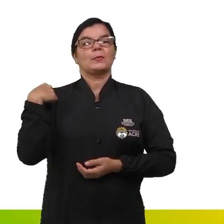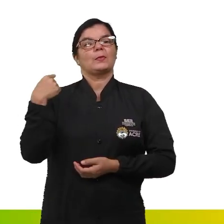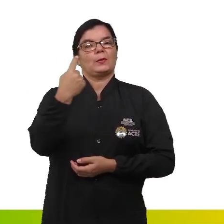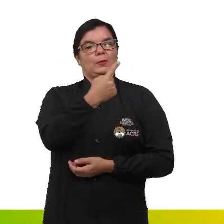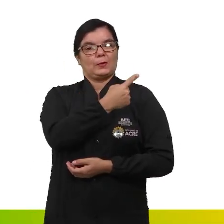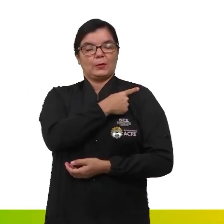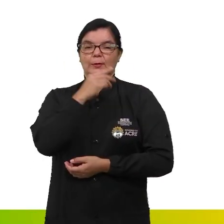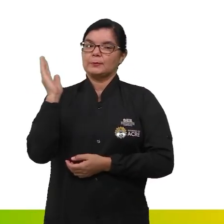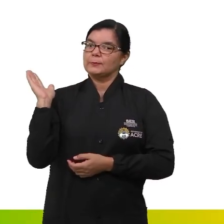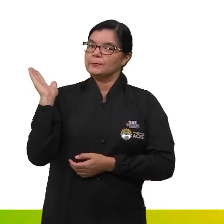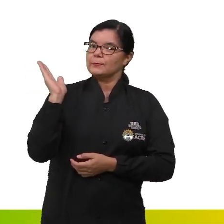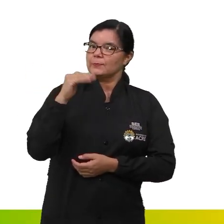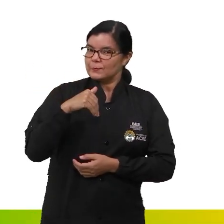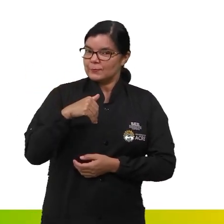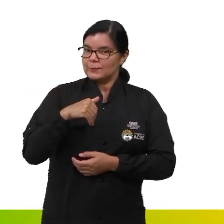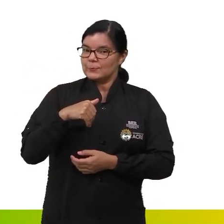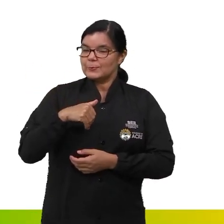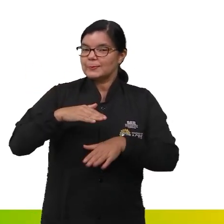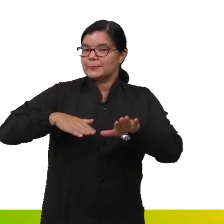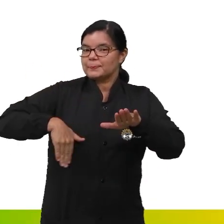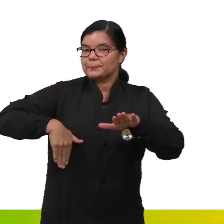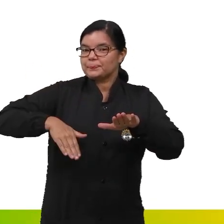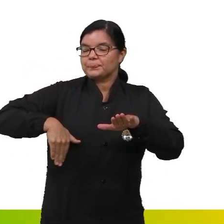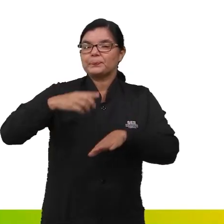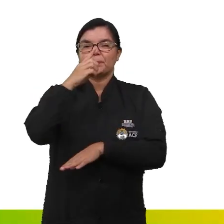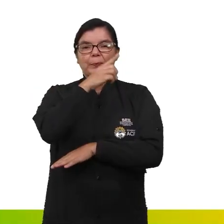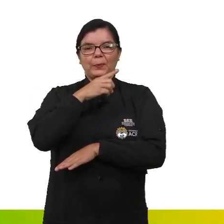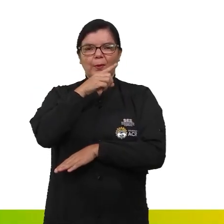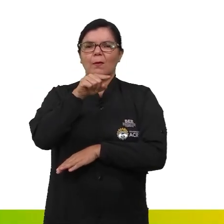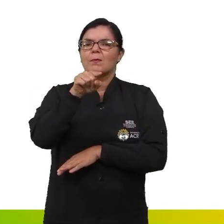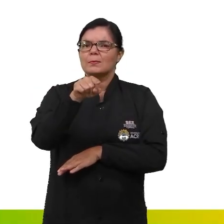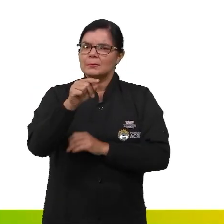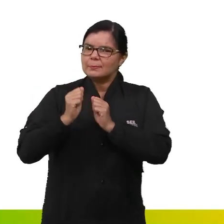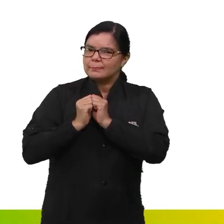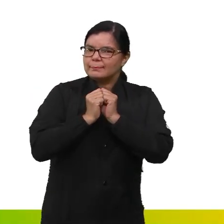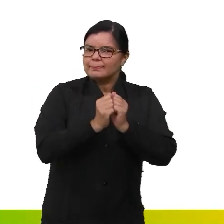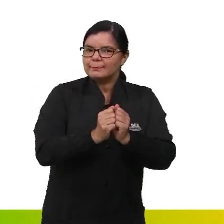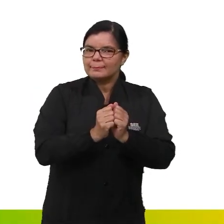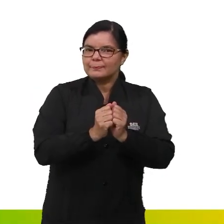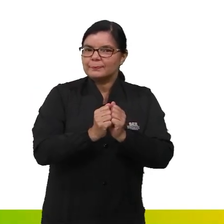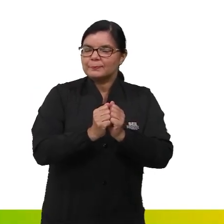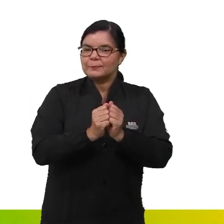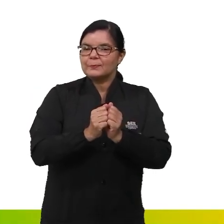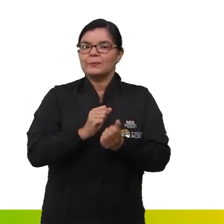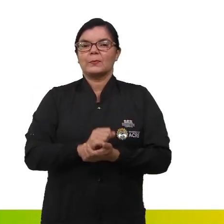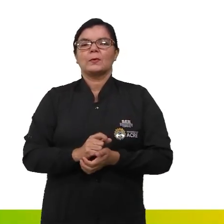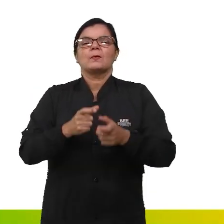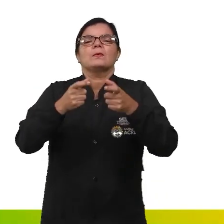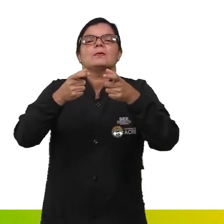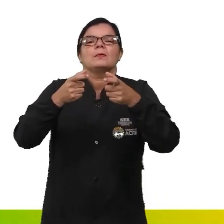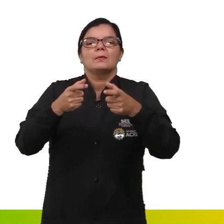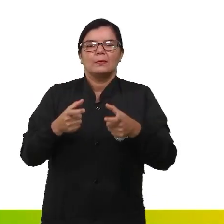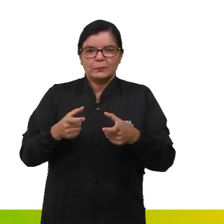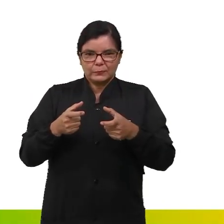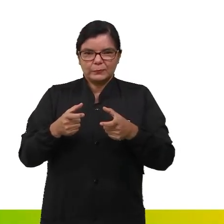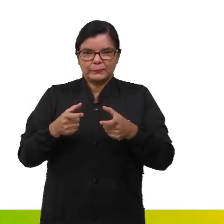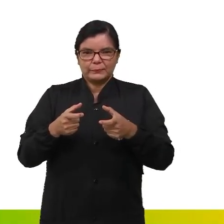Nós vamos à praia no domingo. Você nos acompanha? Nos acompanha onde?